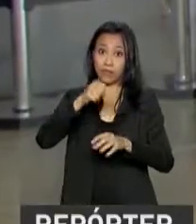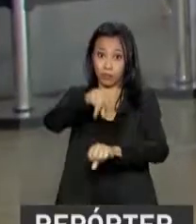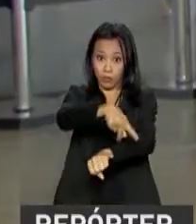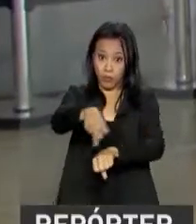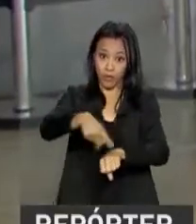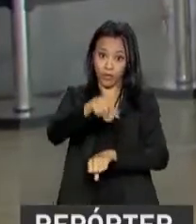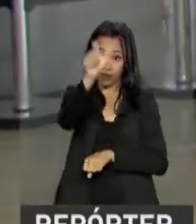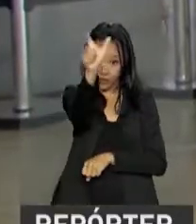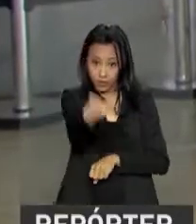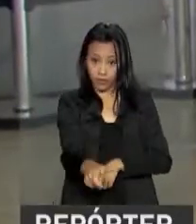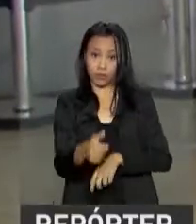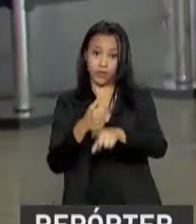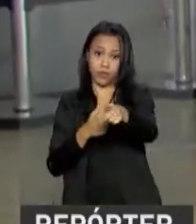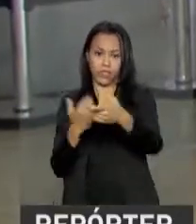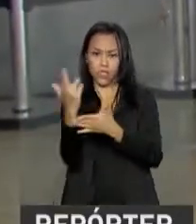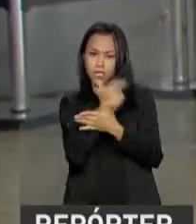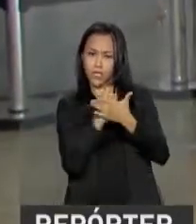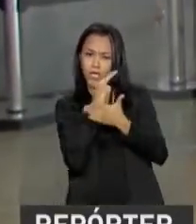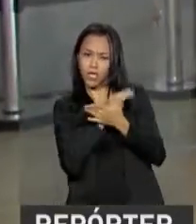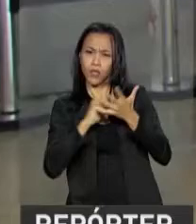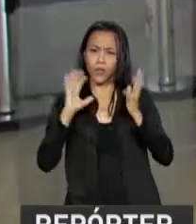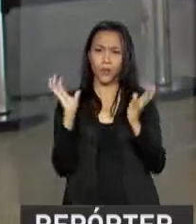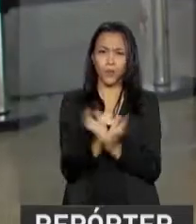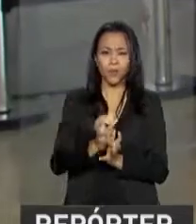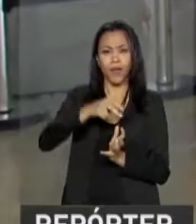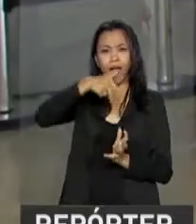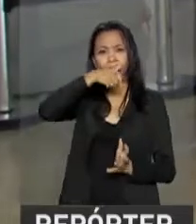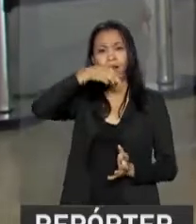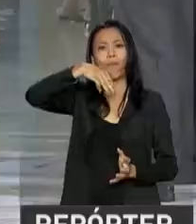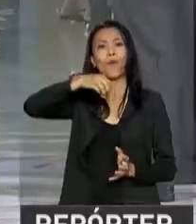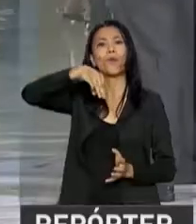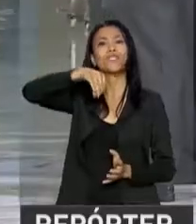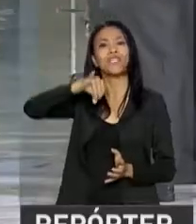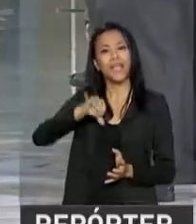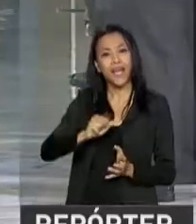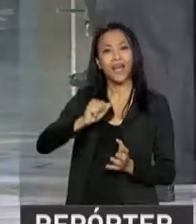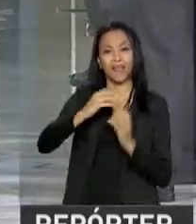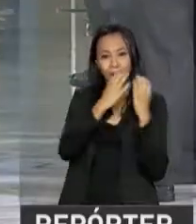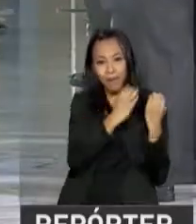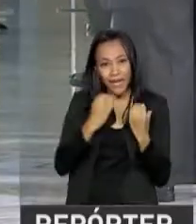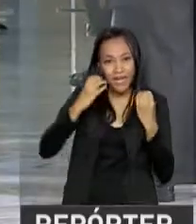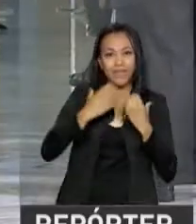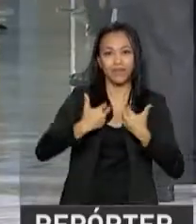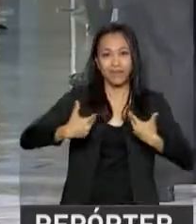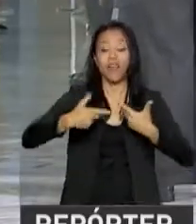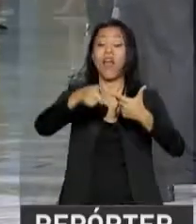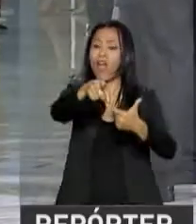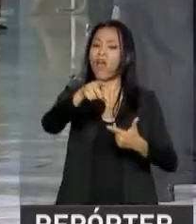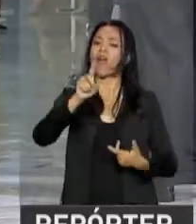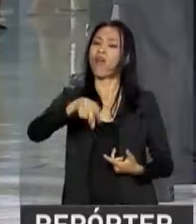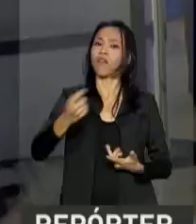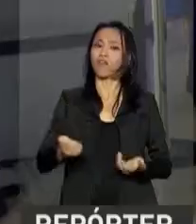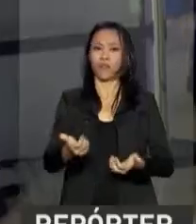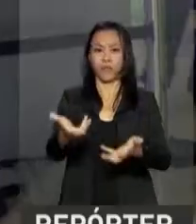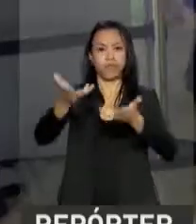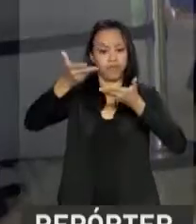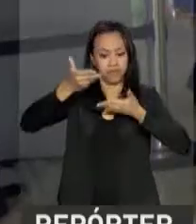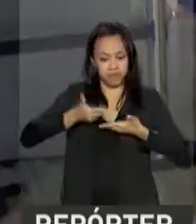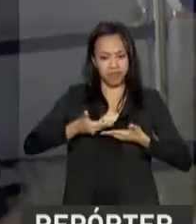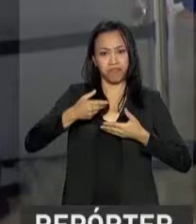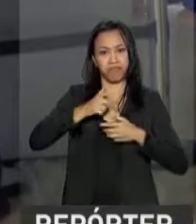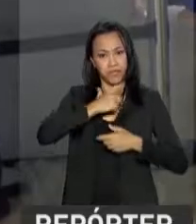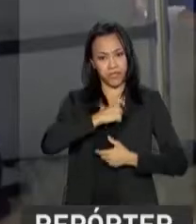desenhista e criador da turma da mônica mauricio de sousa foi um dos agraciados pelo conjunto da obra